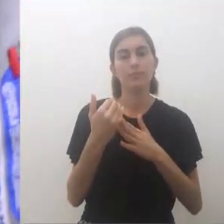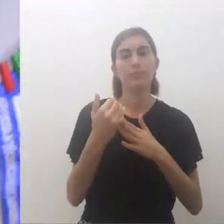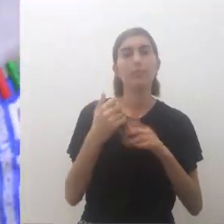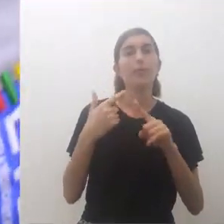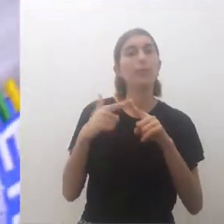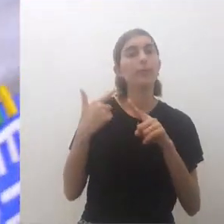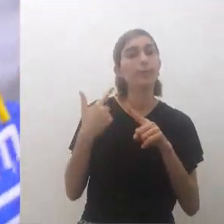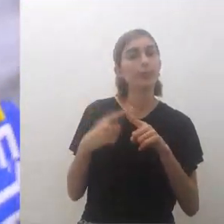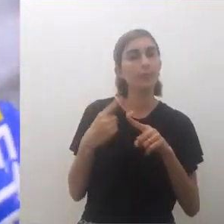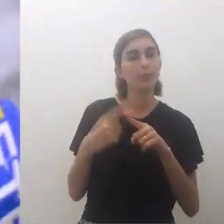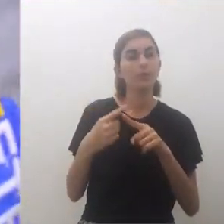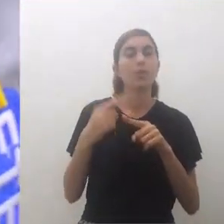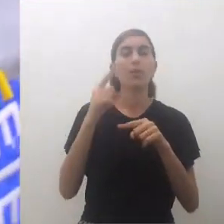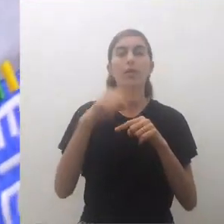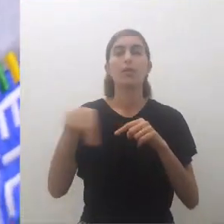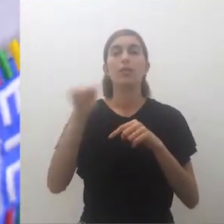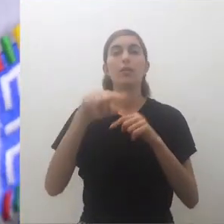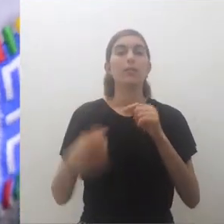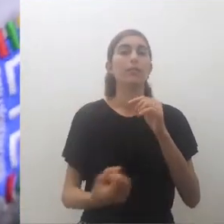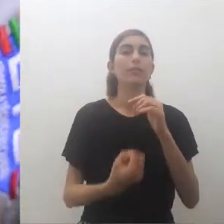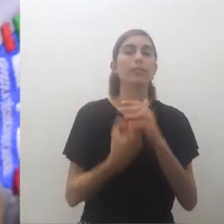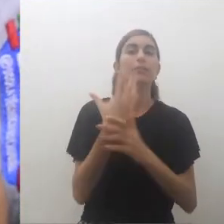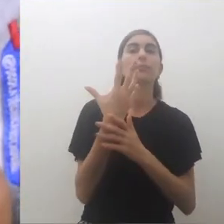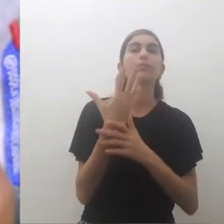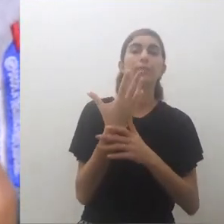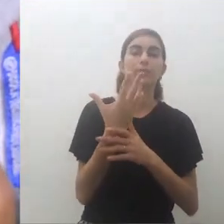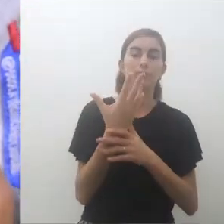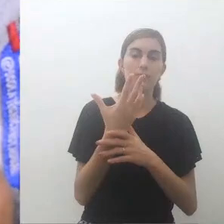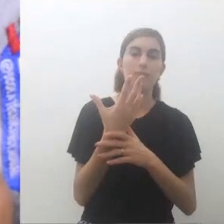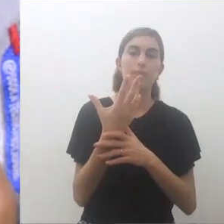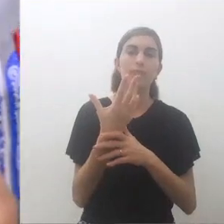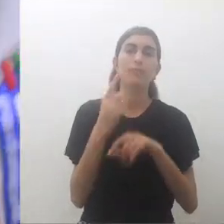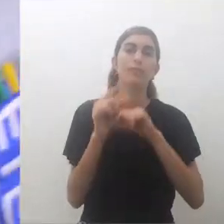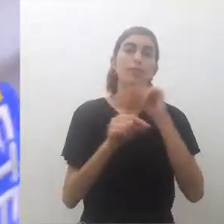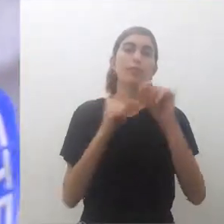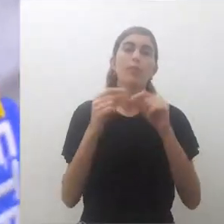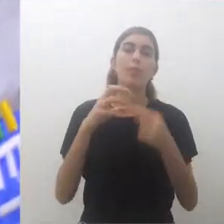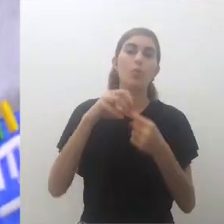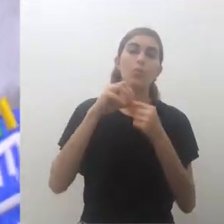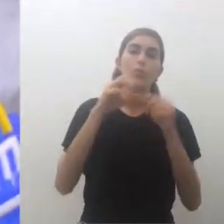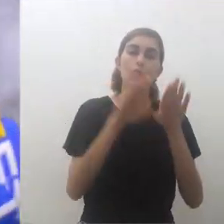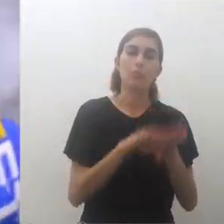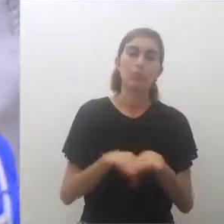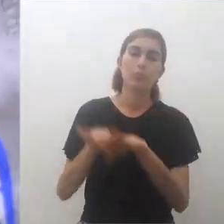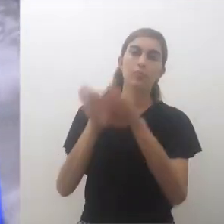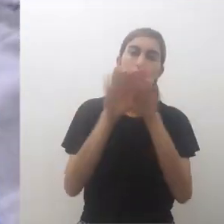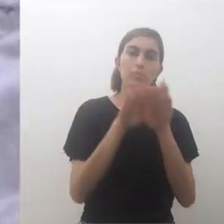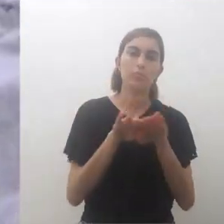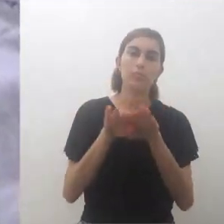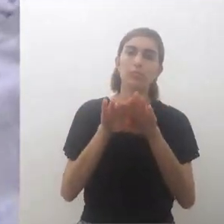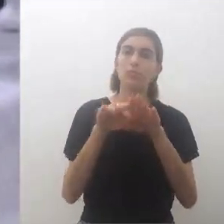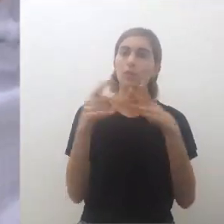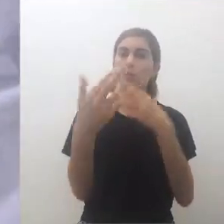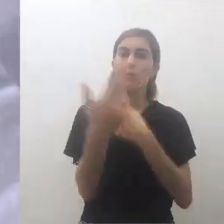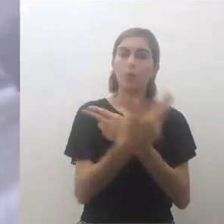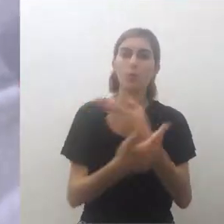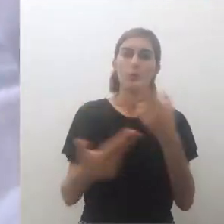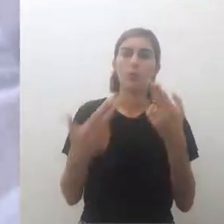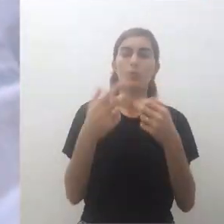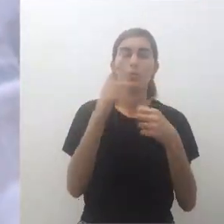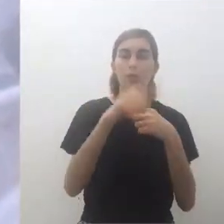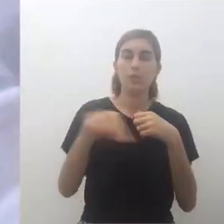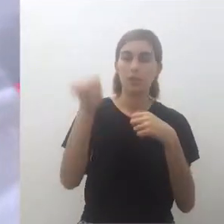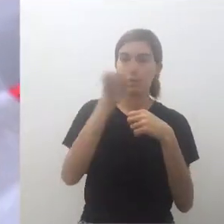Por quê? Porque iria criar uma uniformidade maior ainda, de um